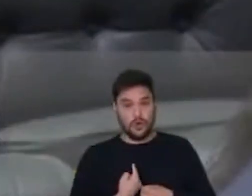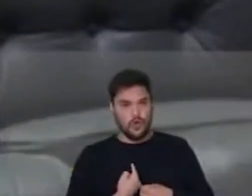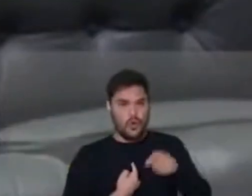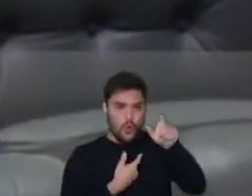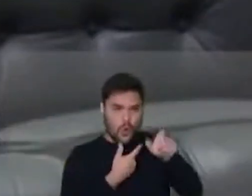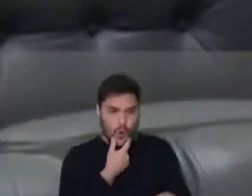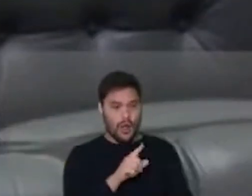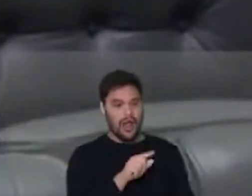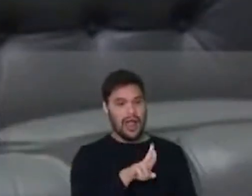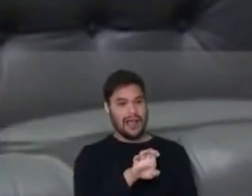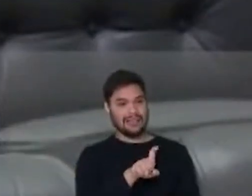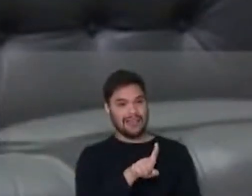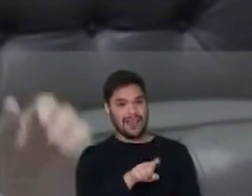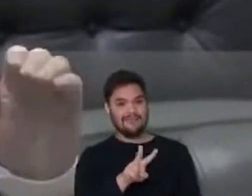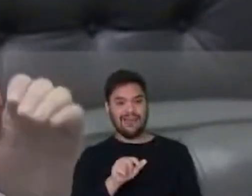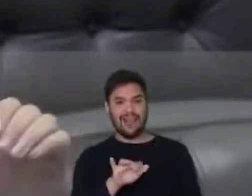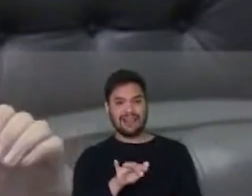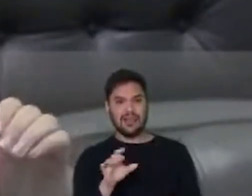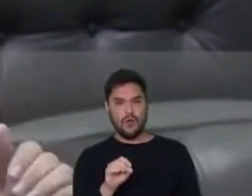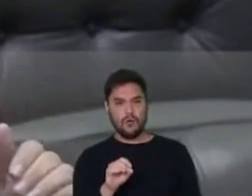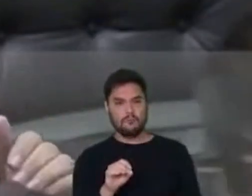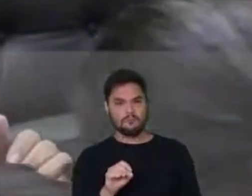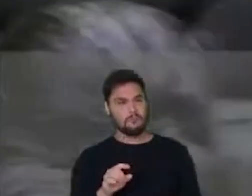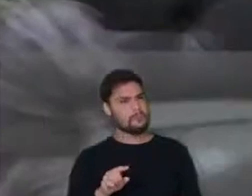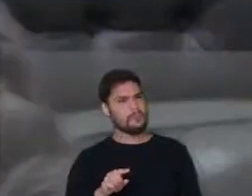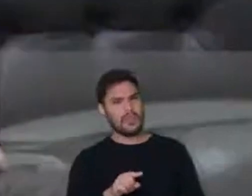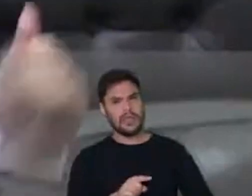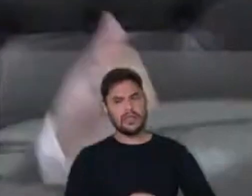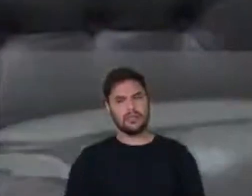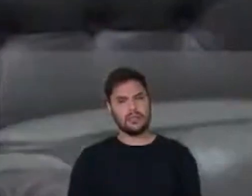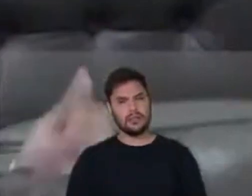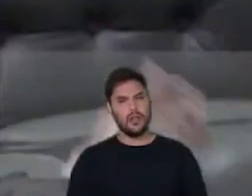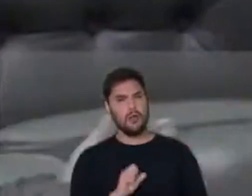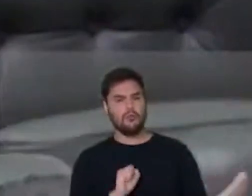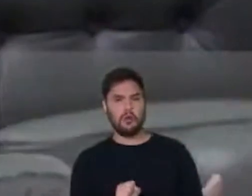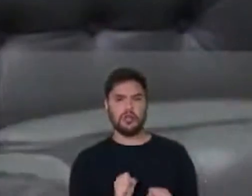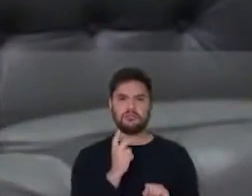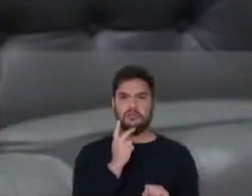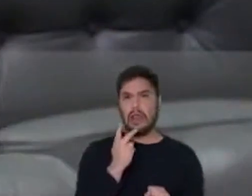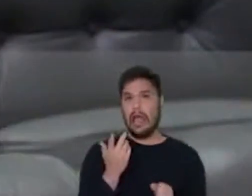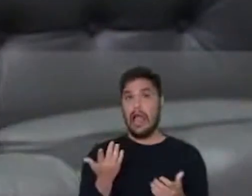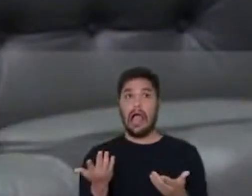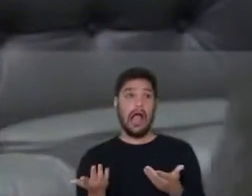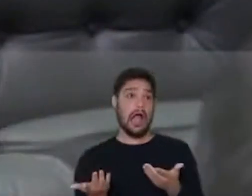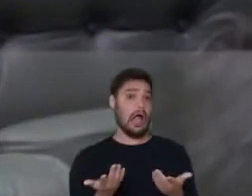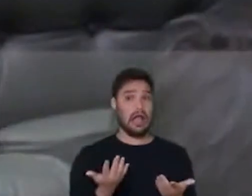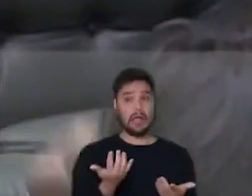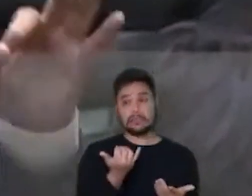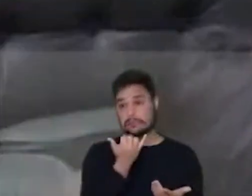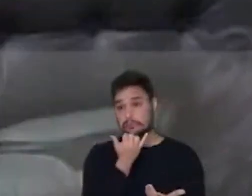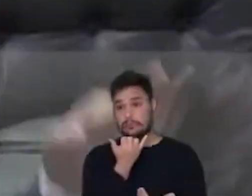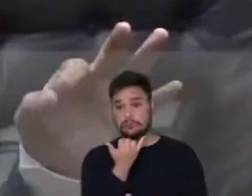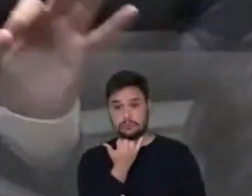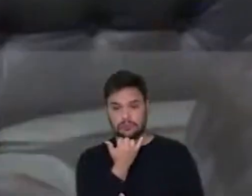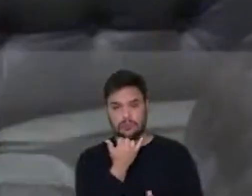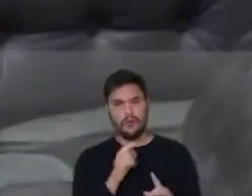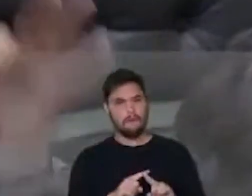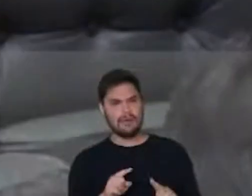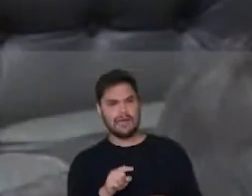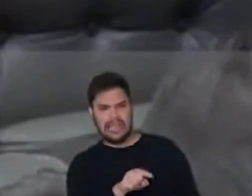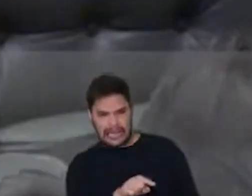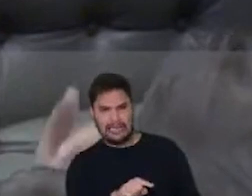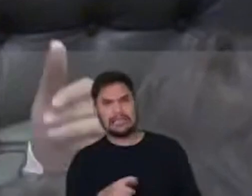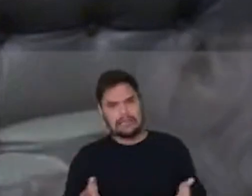Valadão. Ele pode dar mil desculpas depois. Ele está